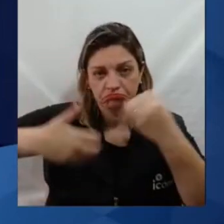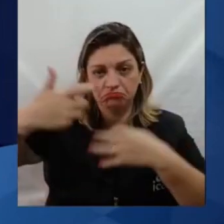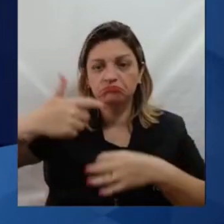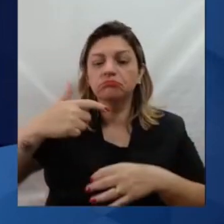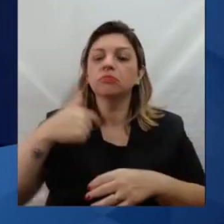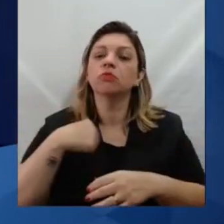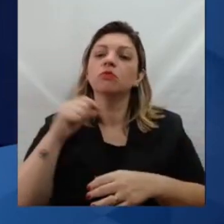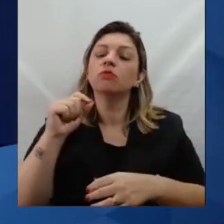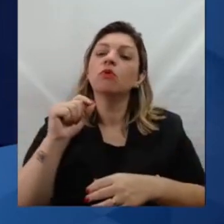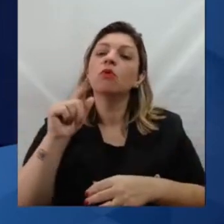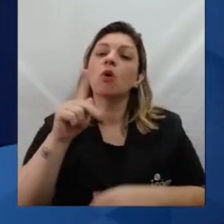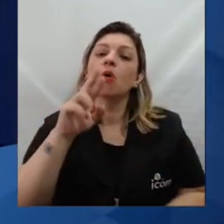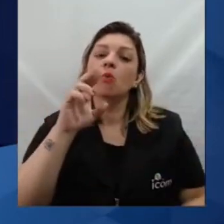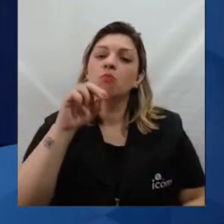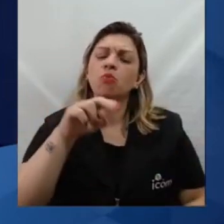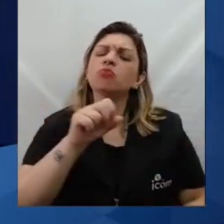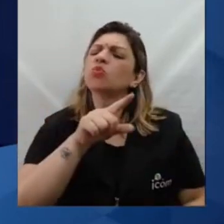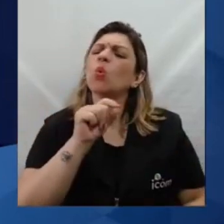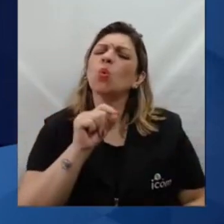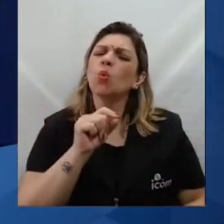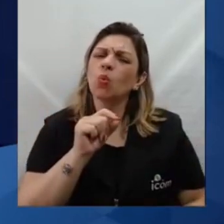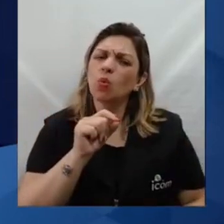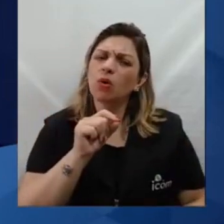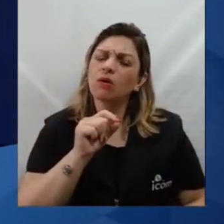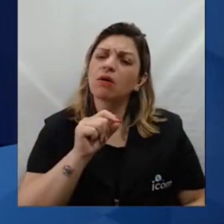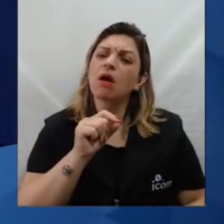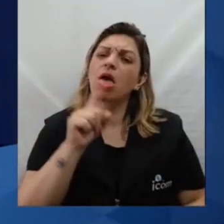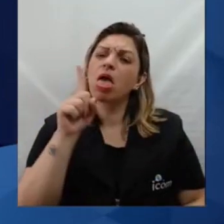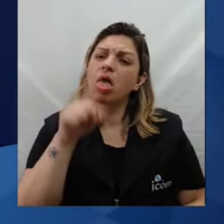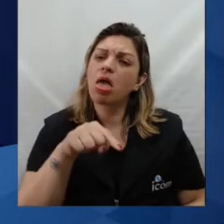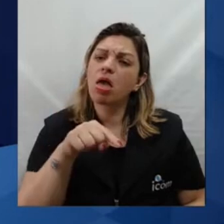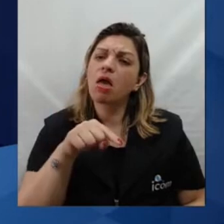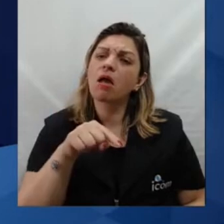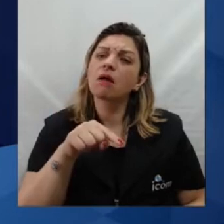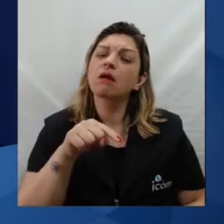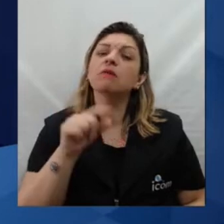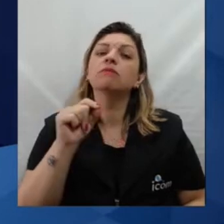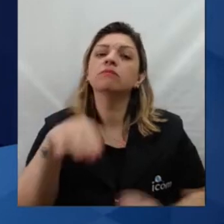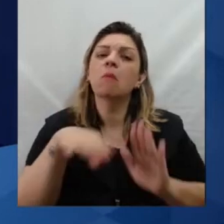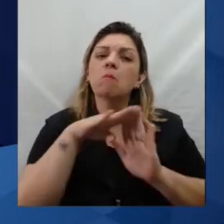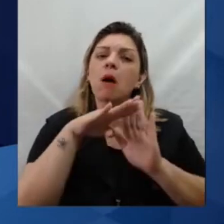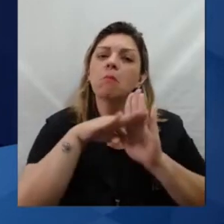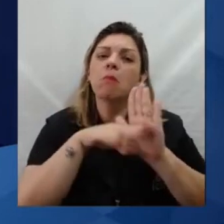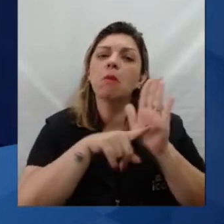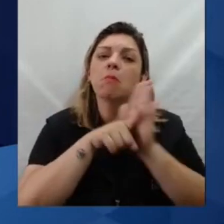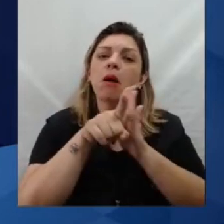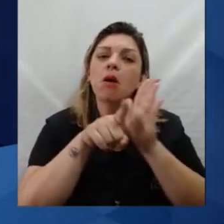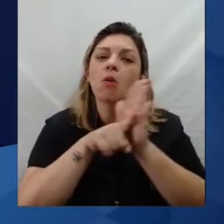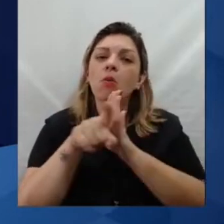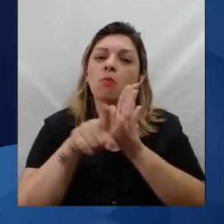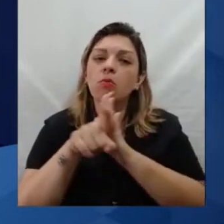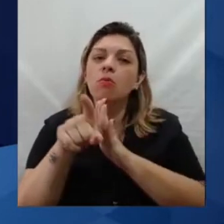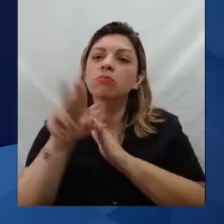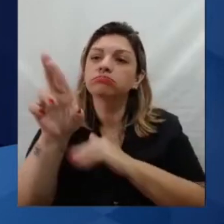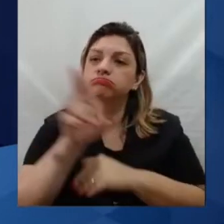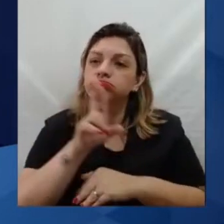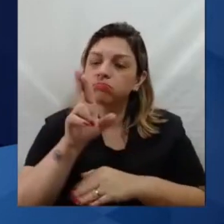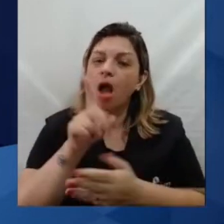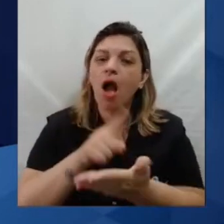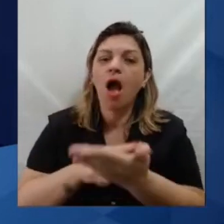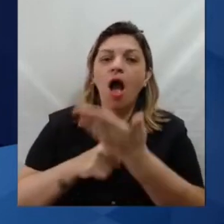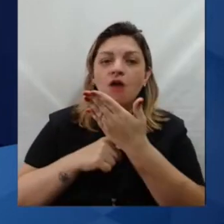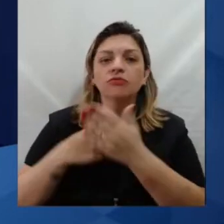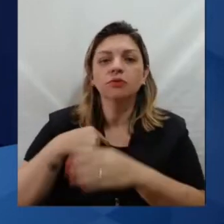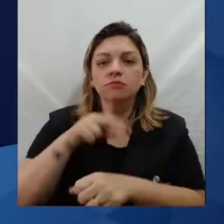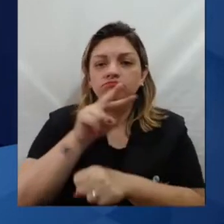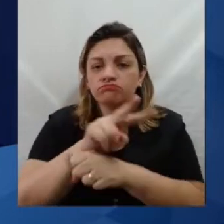nada mais são do que questionários, né? E questionários que nos ajudam, então, a monitorar esses pacientes